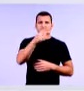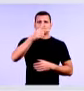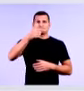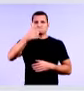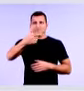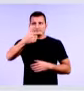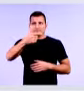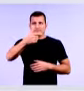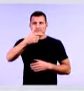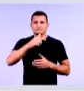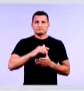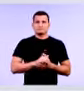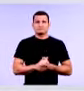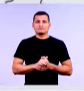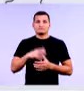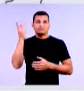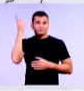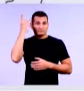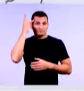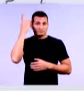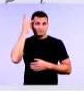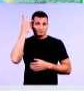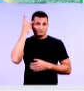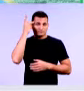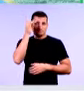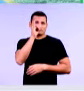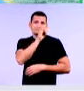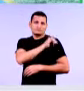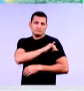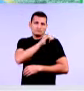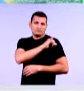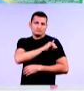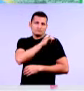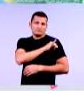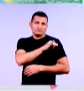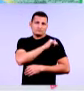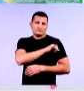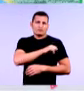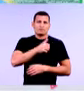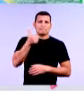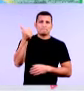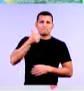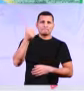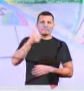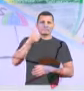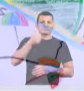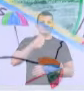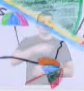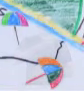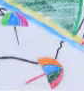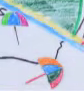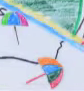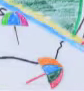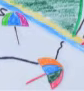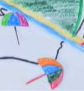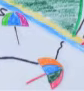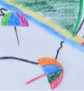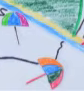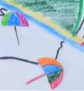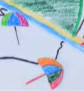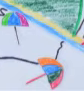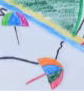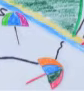1972. Instalados em São Paulo e no Rio de Janeiro, os primeiros orelhões, esses telefones públicos